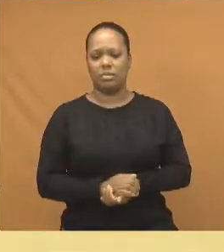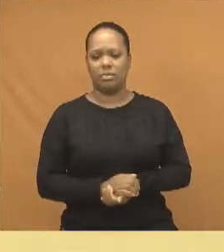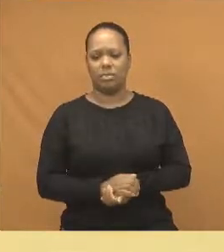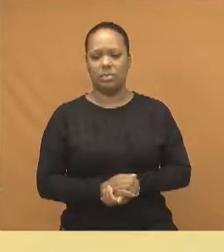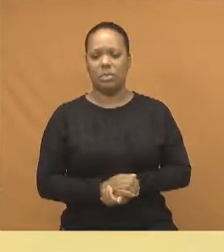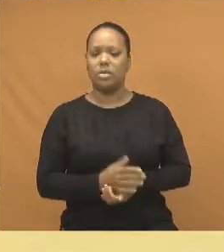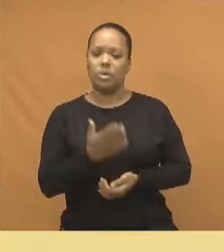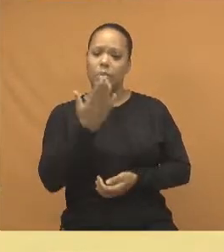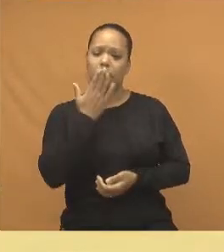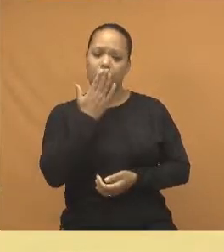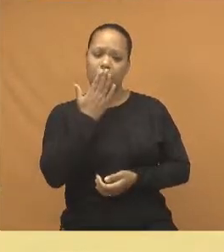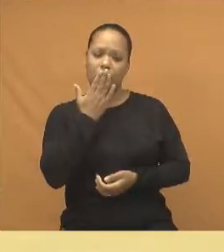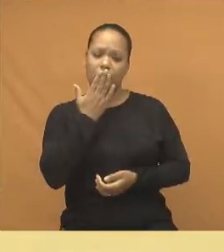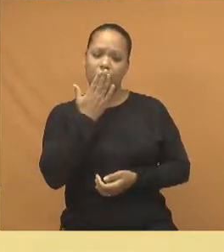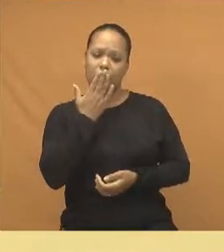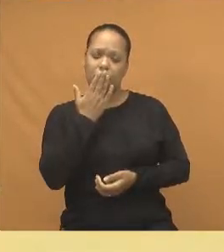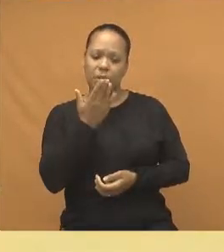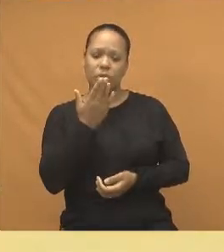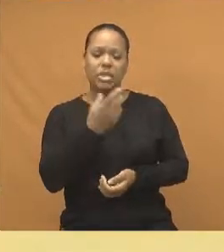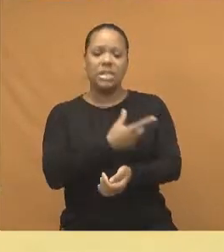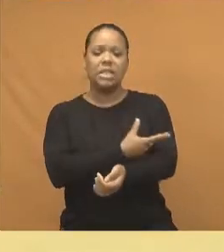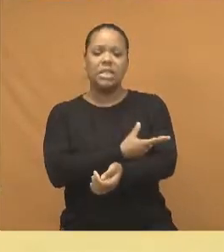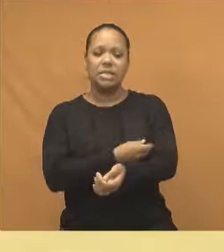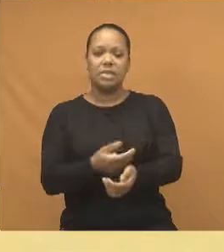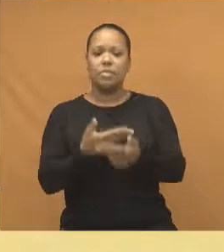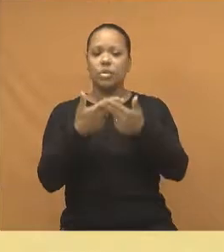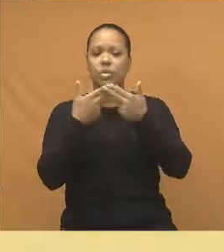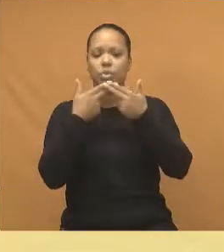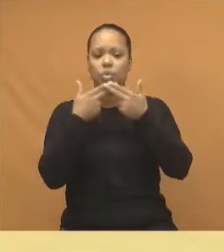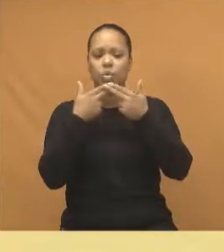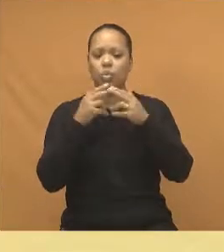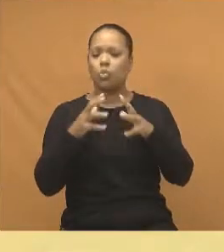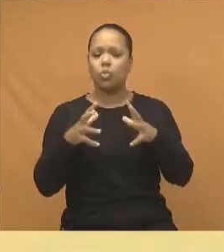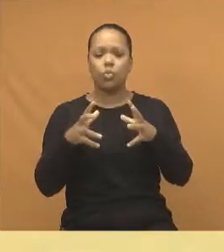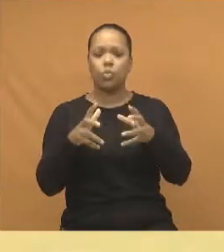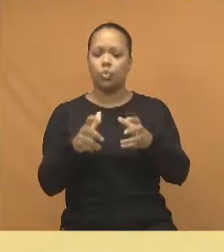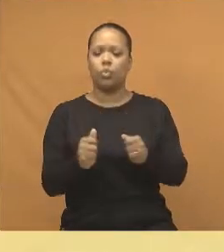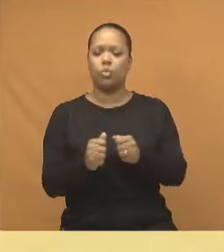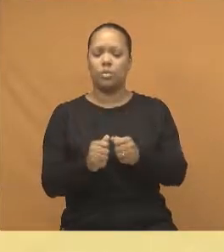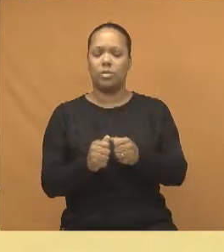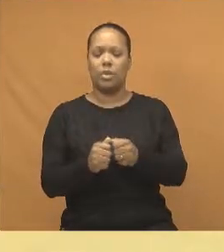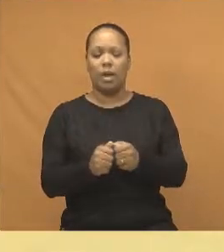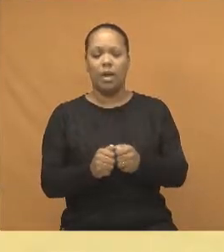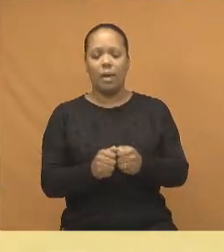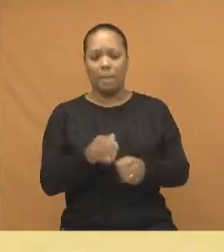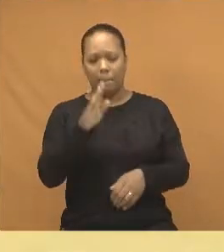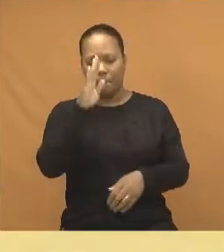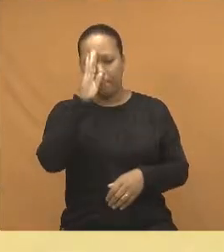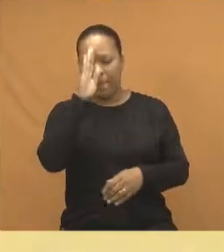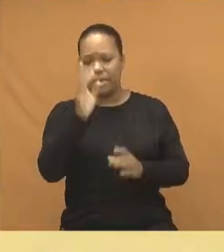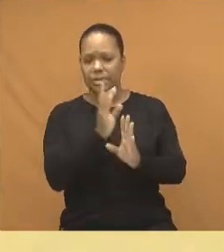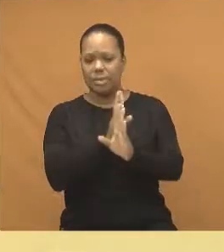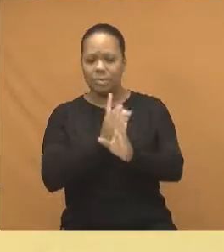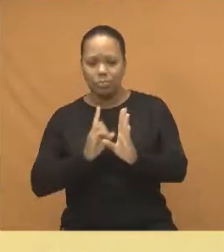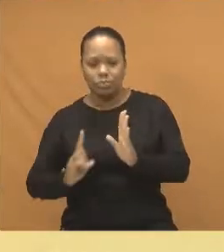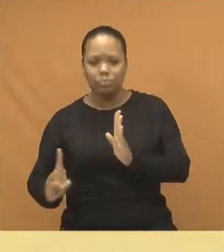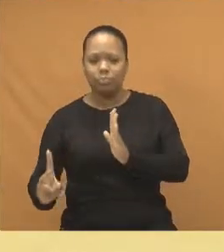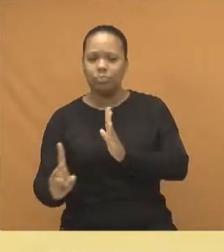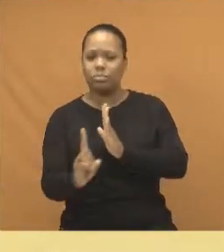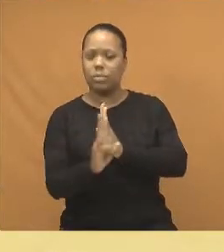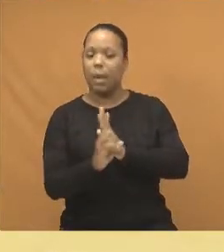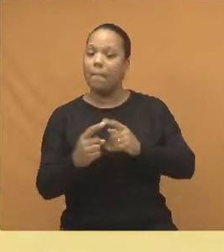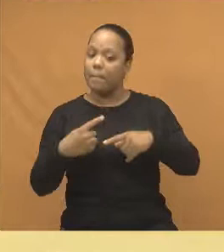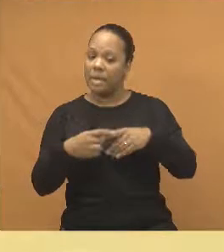gente está pedindo, nos exames de jejum total, que ele tenha preferência, mas ele vai apresentar